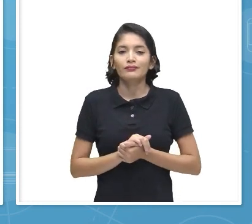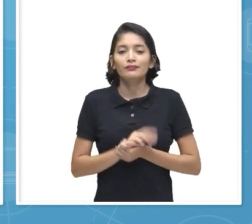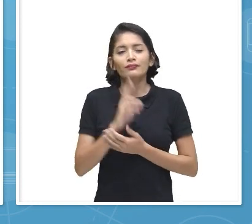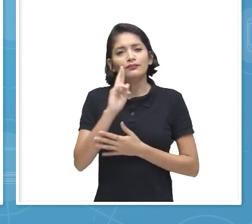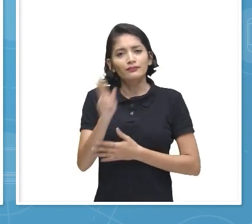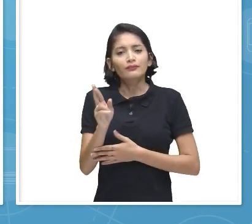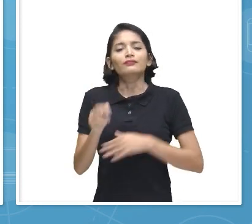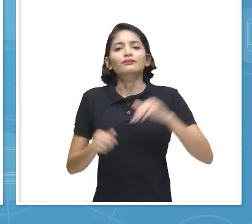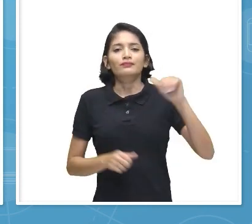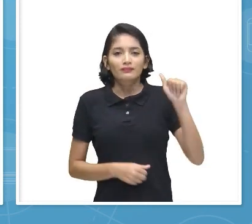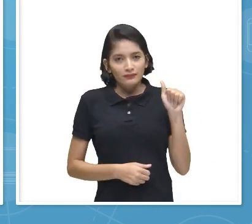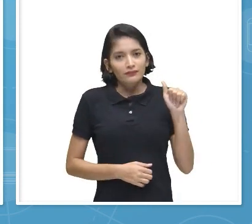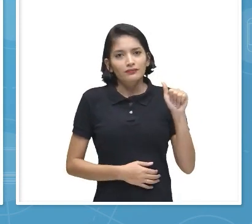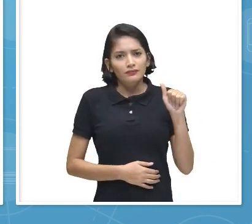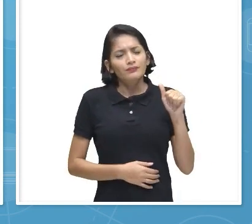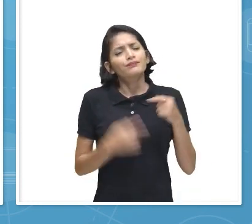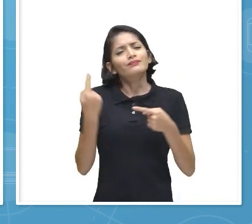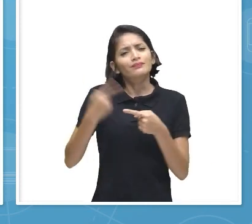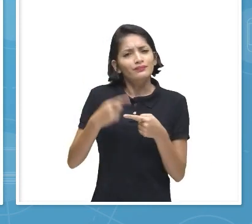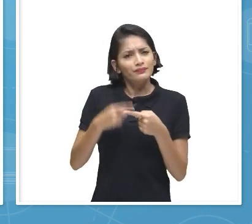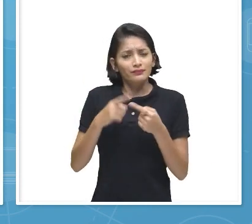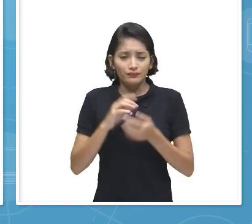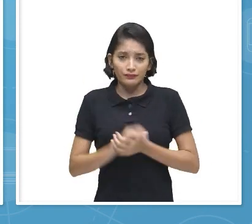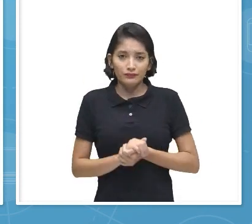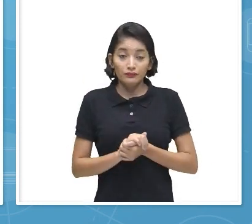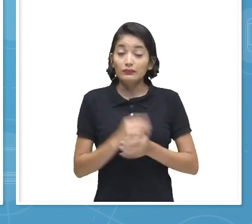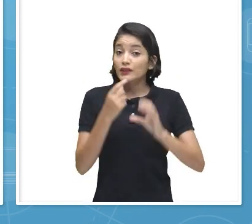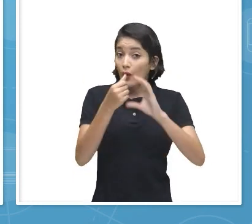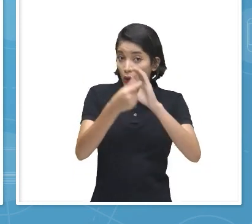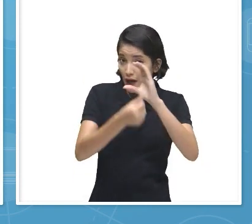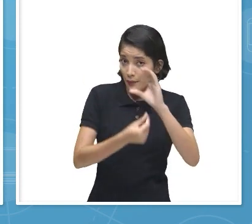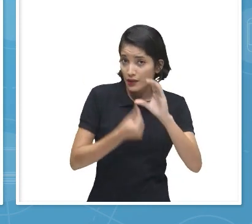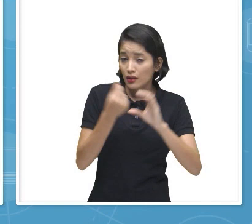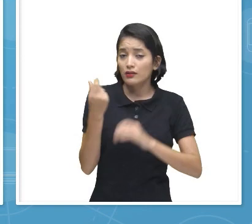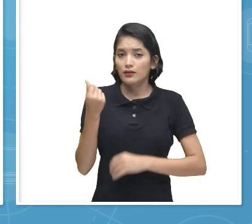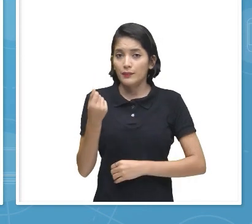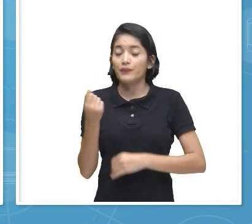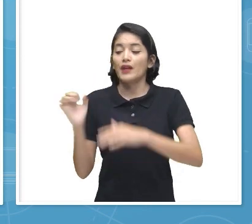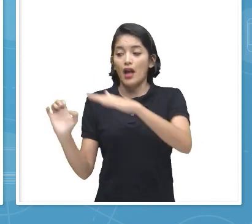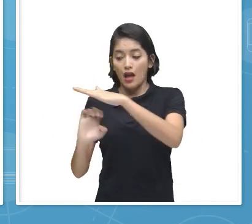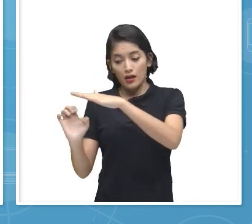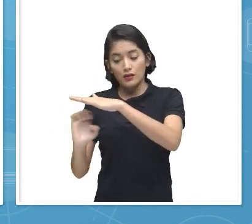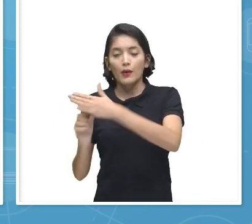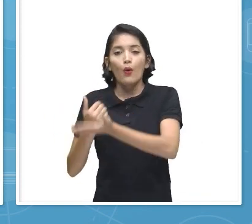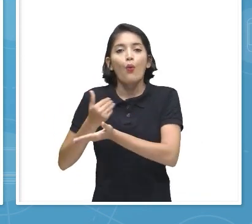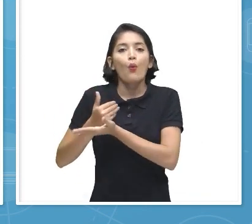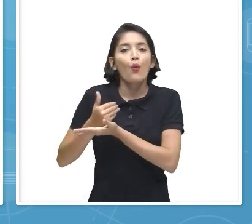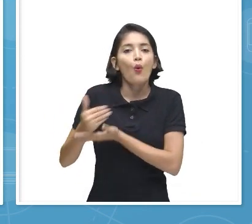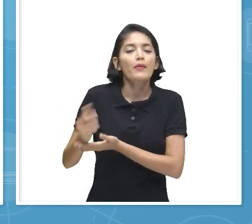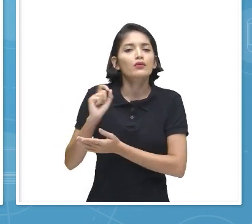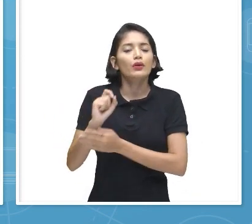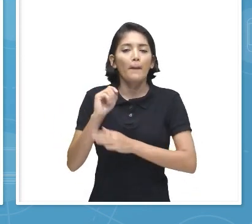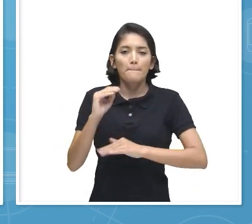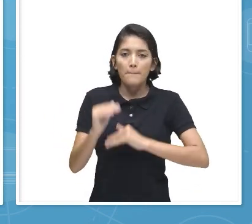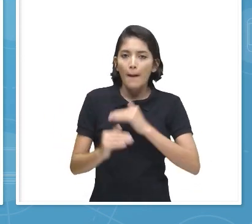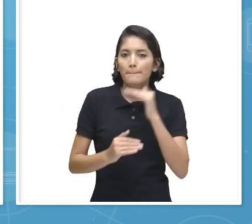pra gente que é a letra A. Por quê? Porque no capitalismo financeiro, as empresas iniciaram um processo de